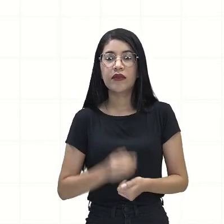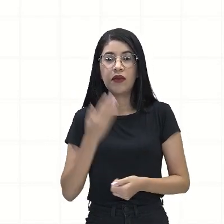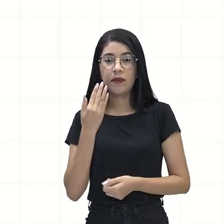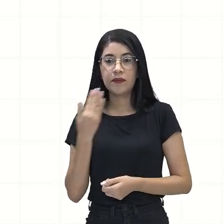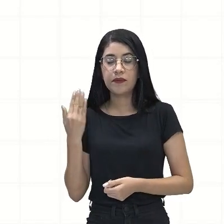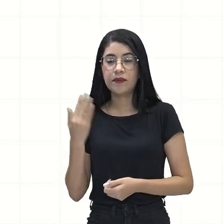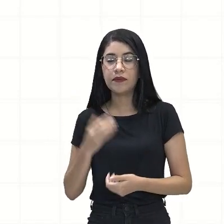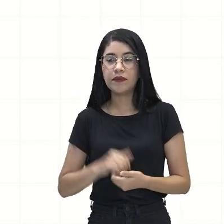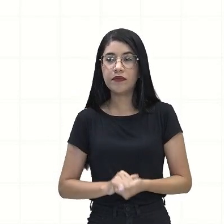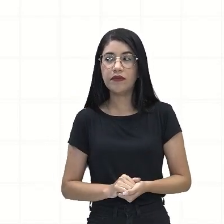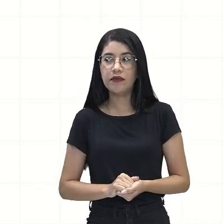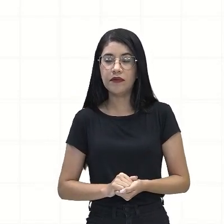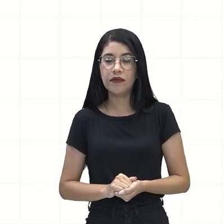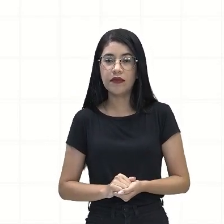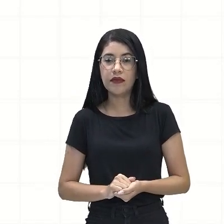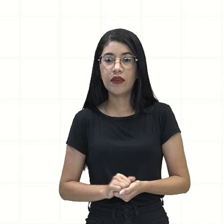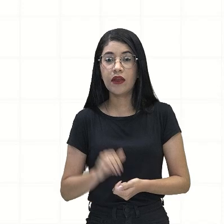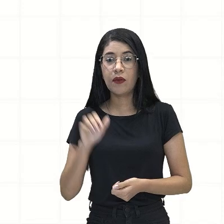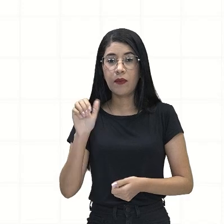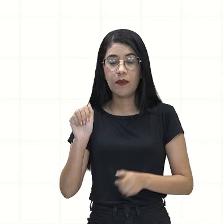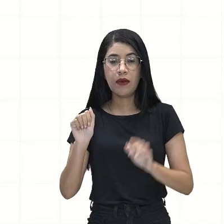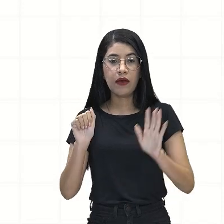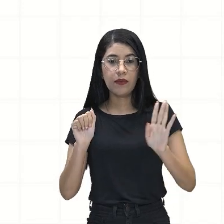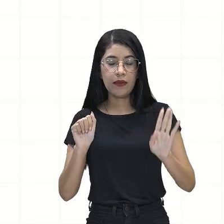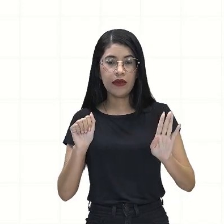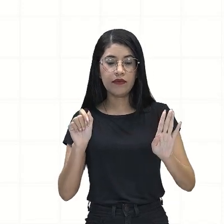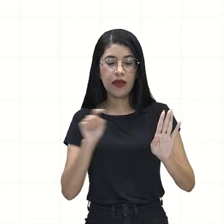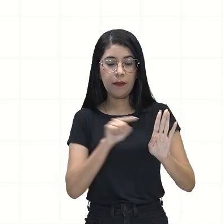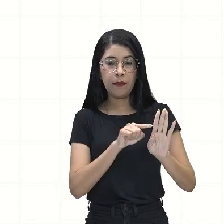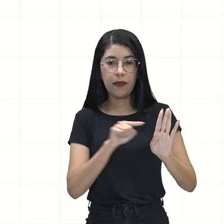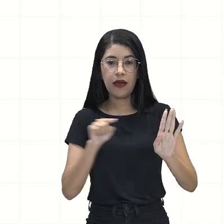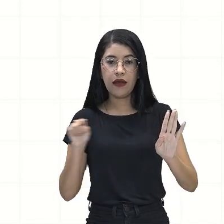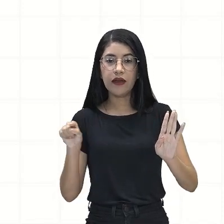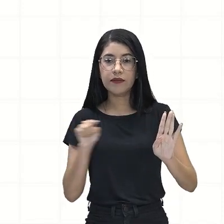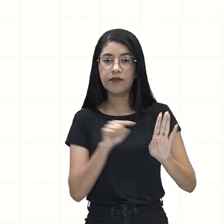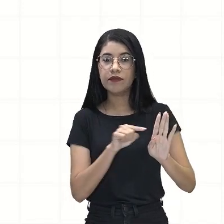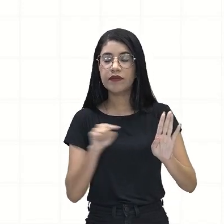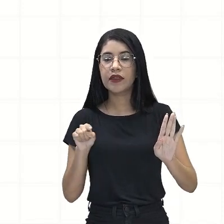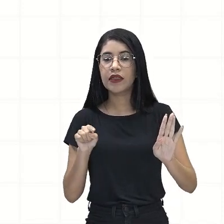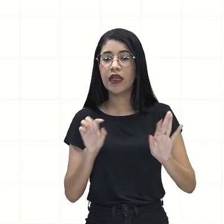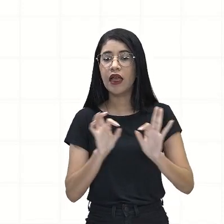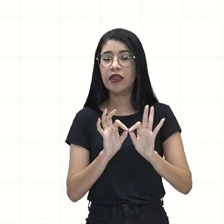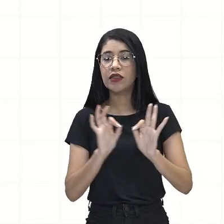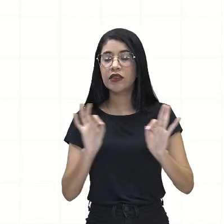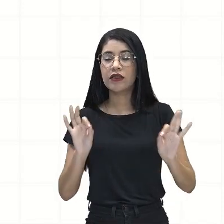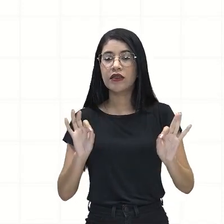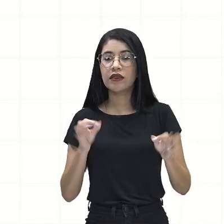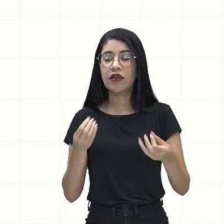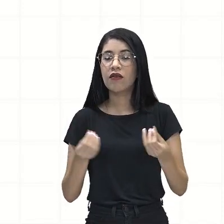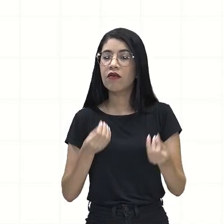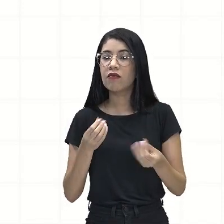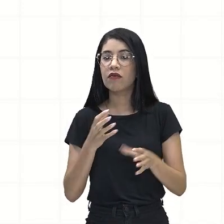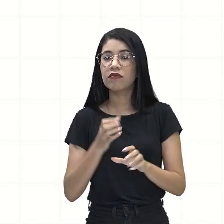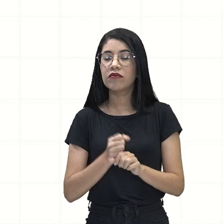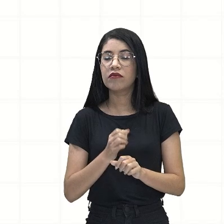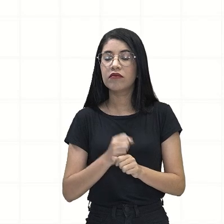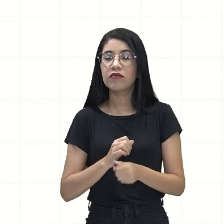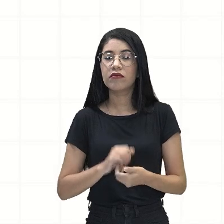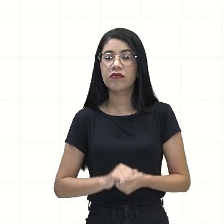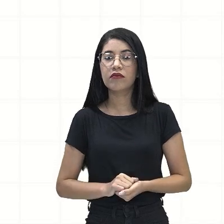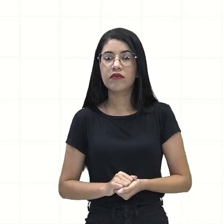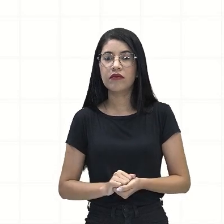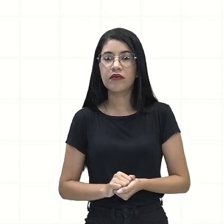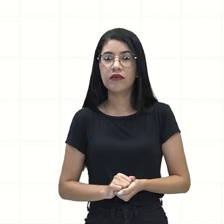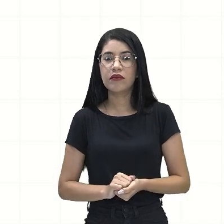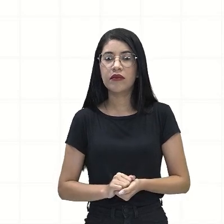ponto A, bem aqui o ponto B. Então como é que é essa distância? É assim, ó. Isso ficou